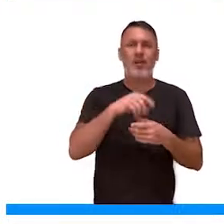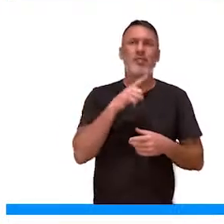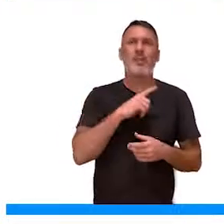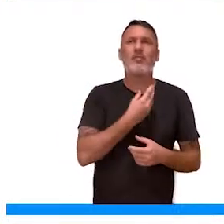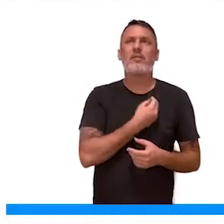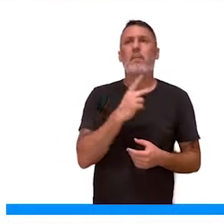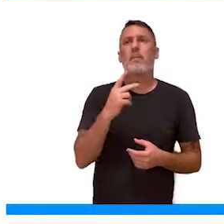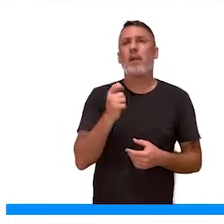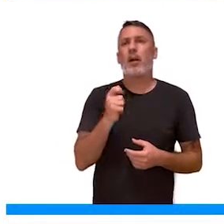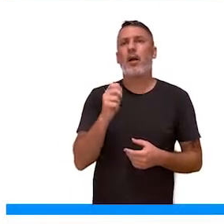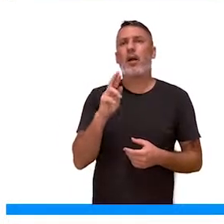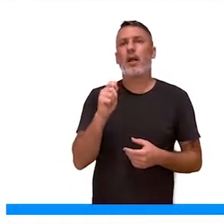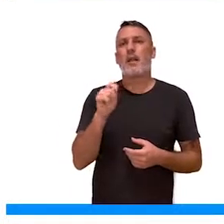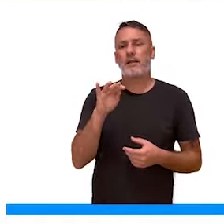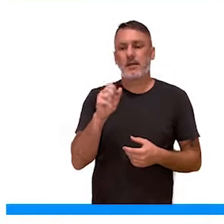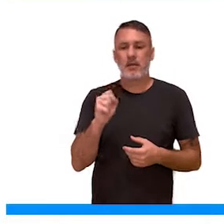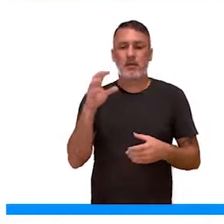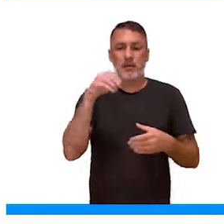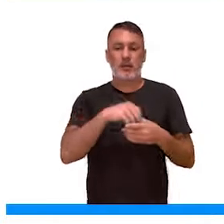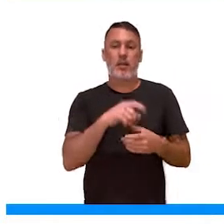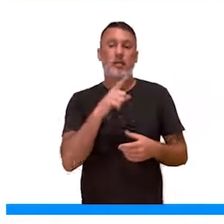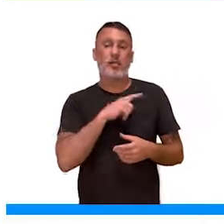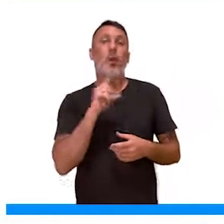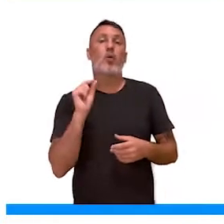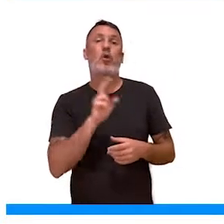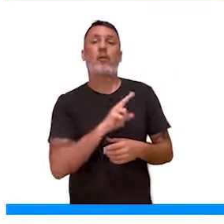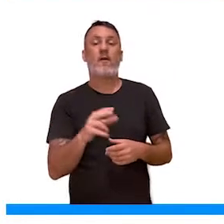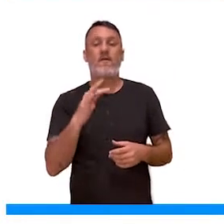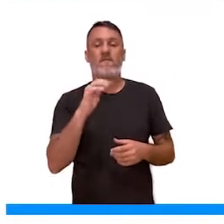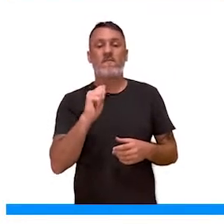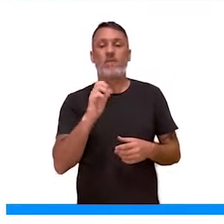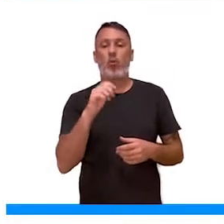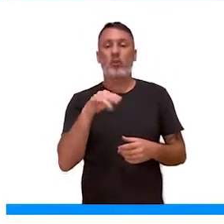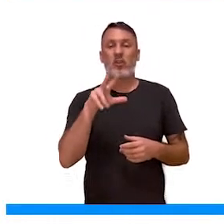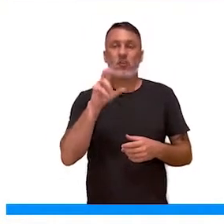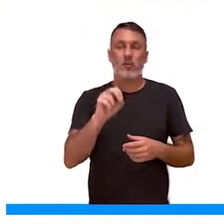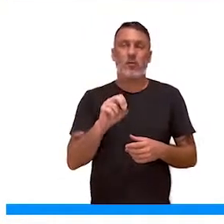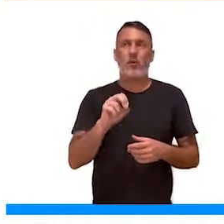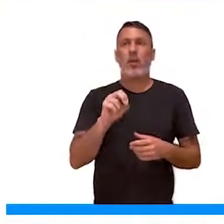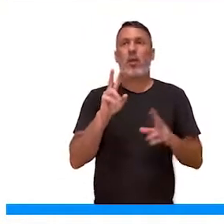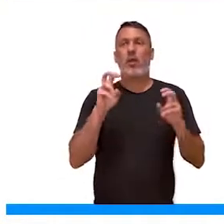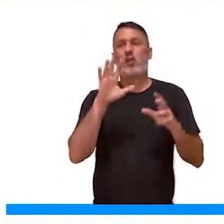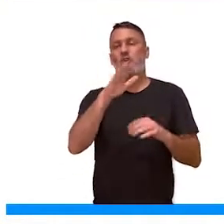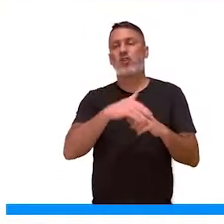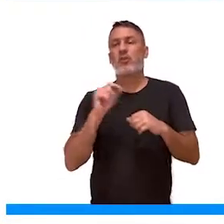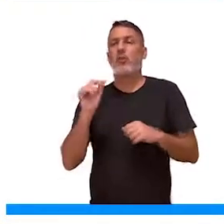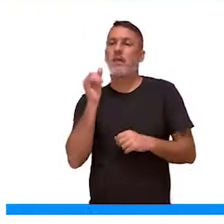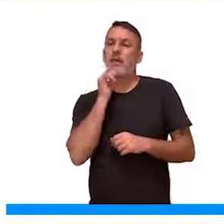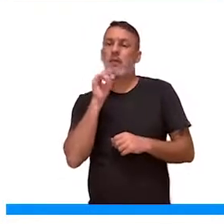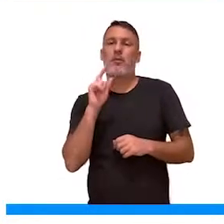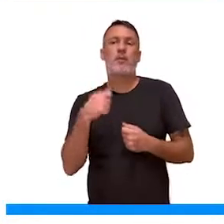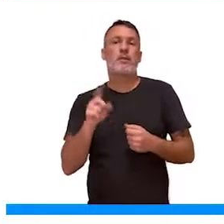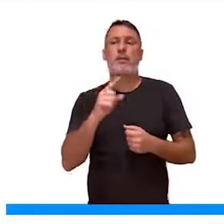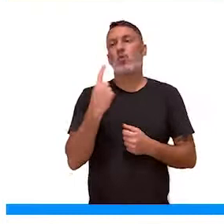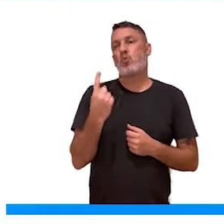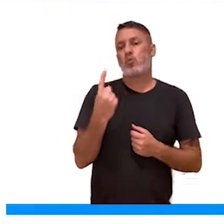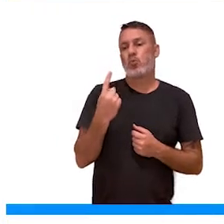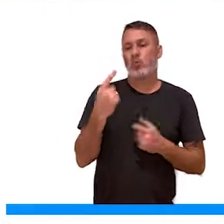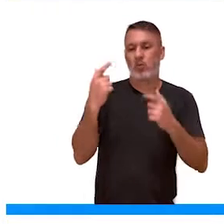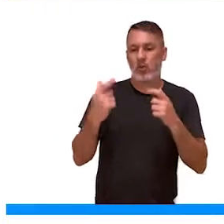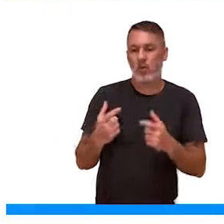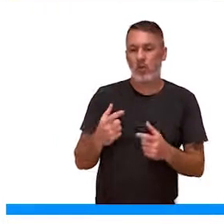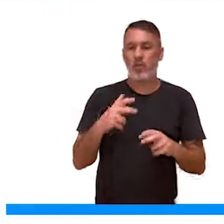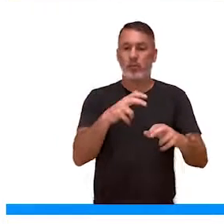gente tem de parasitas, temos os parasitas facultativos, que eles são chamados por não necessitarem unicamente de um hospedeiro